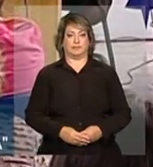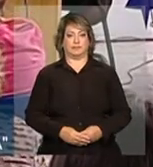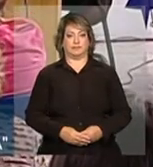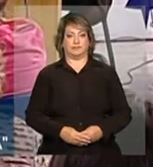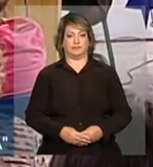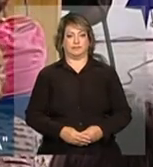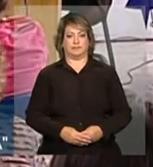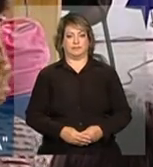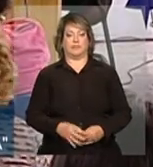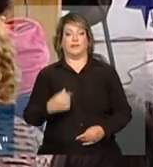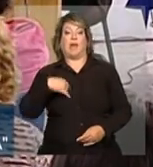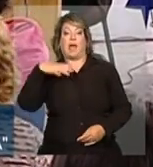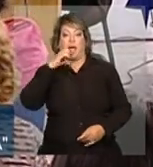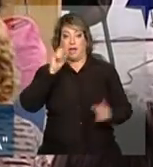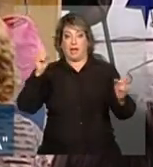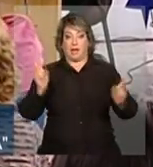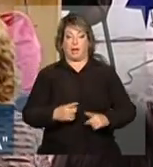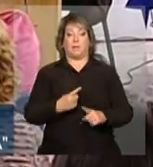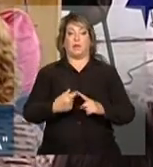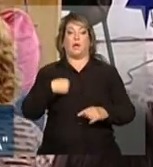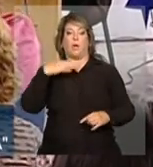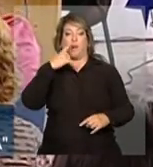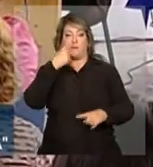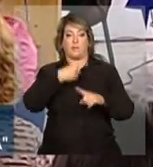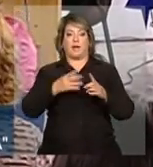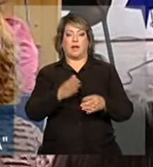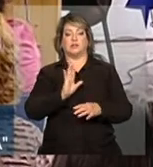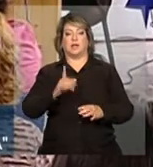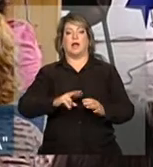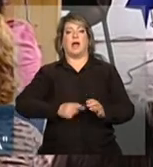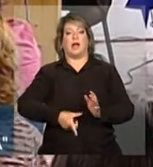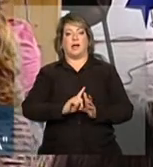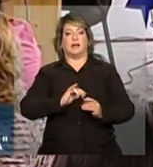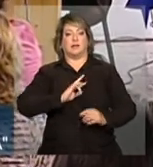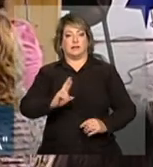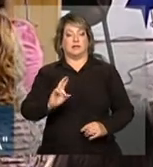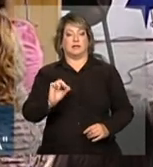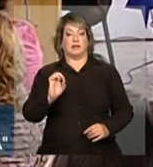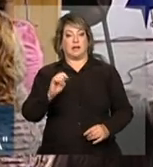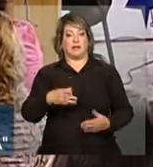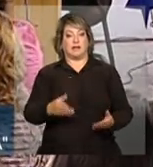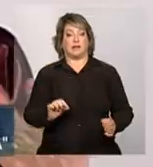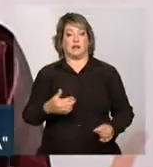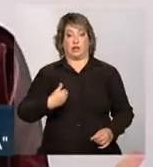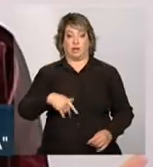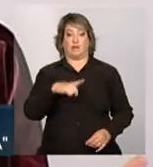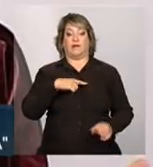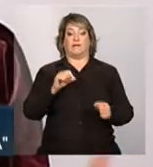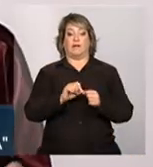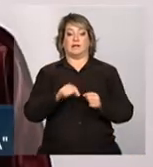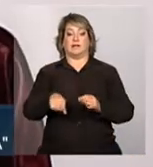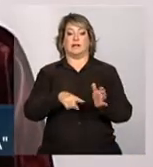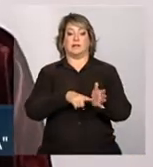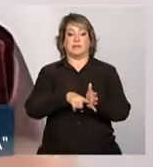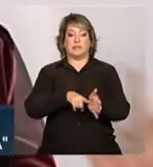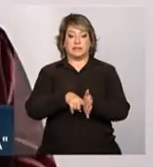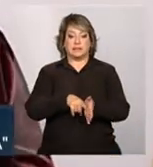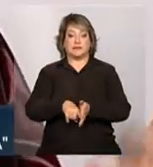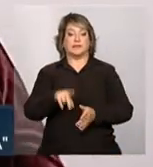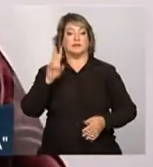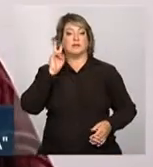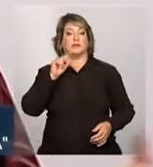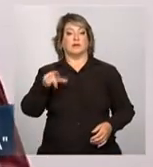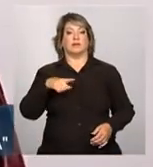Eu vou ser bem rápida, que eu acho que uma parte eu já respondi antes, não é? É isso. A gente está fazendo essa pesquisa através